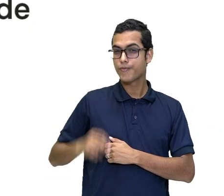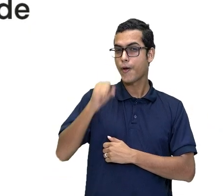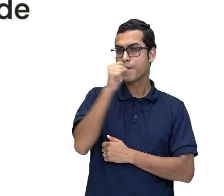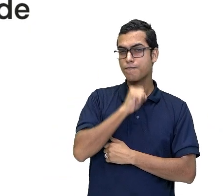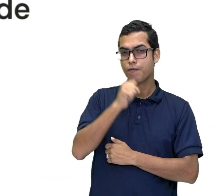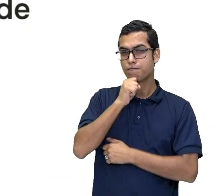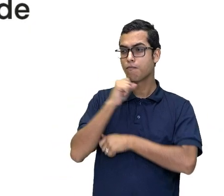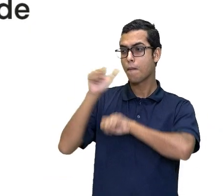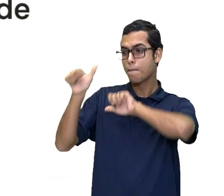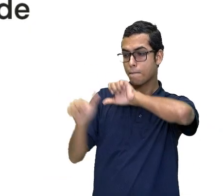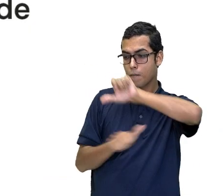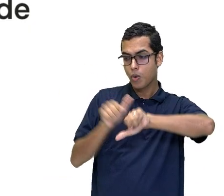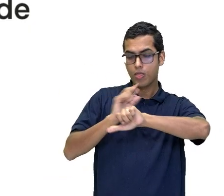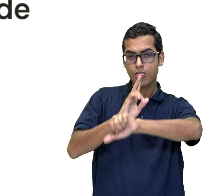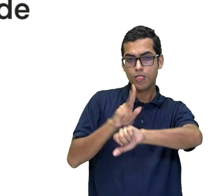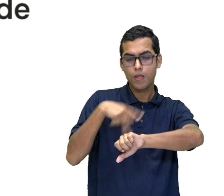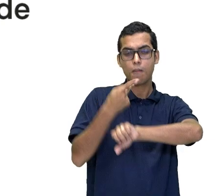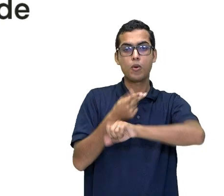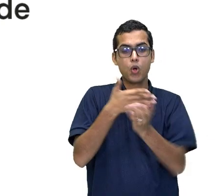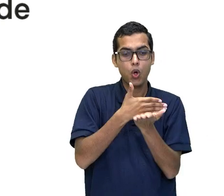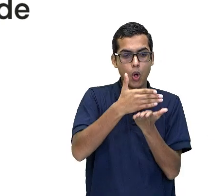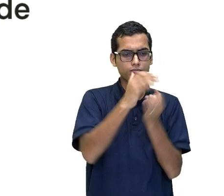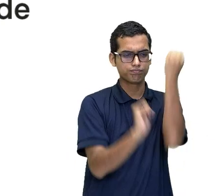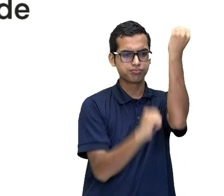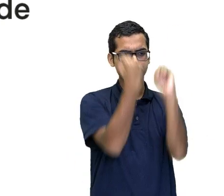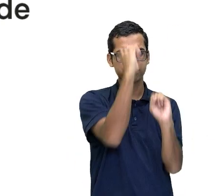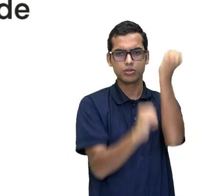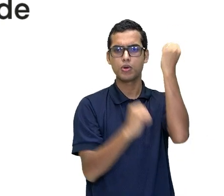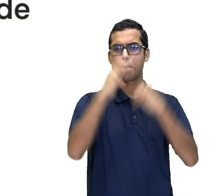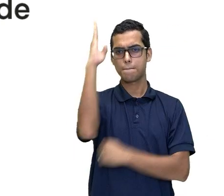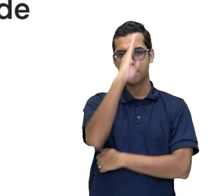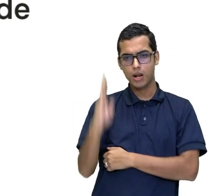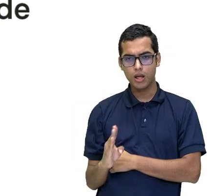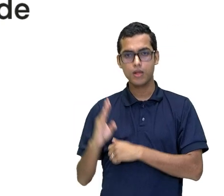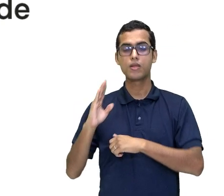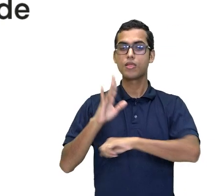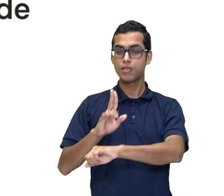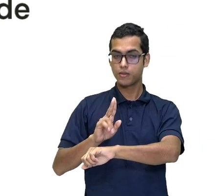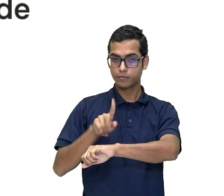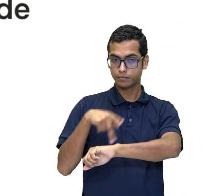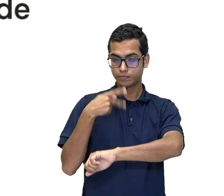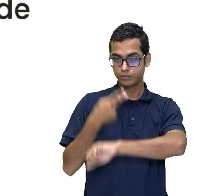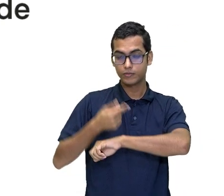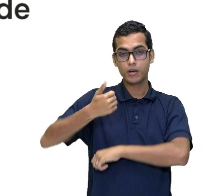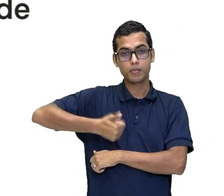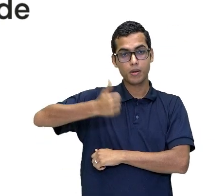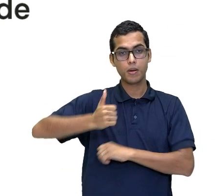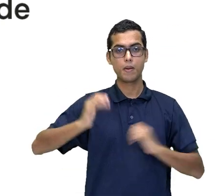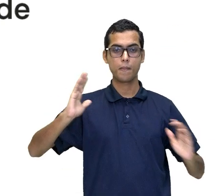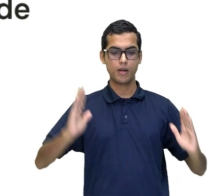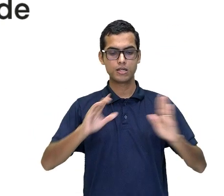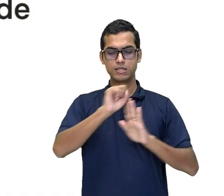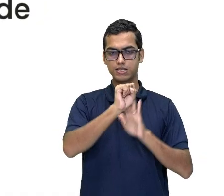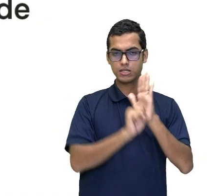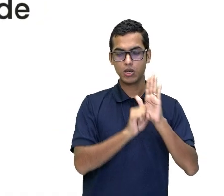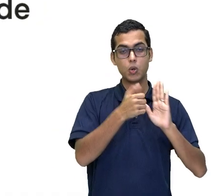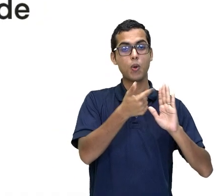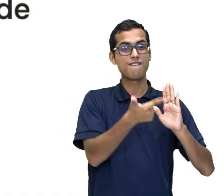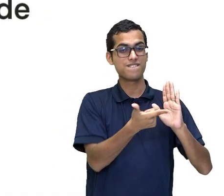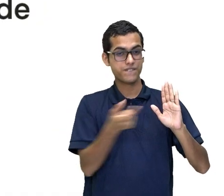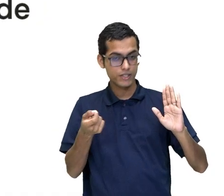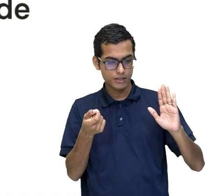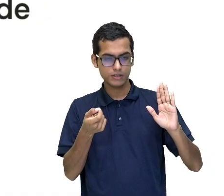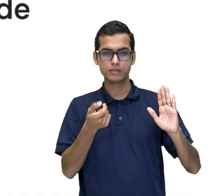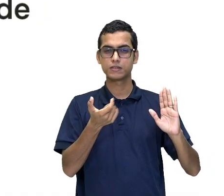da industrialização de fato no Brasil ali na segunda metade, ou melhor, na primeira metade do século XX. Por